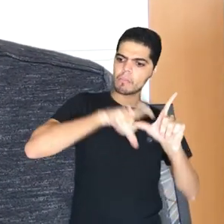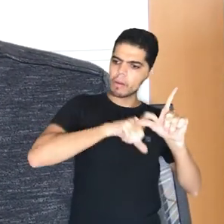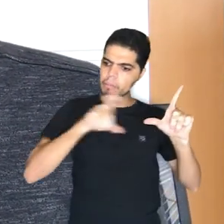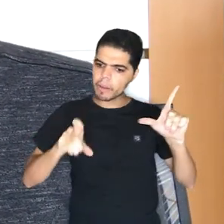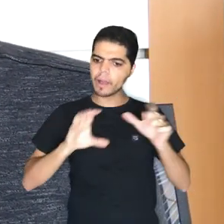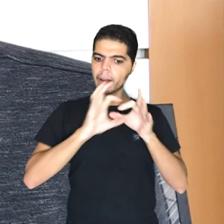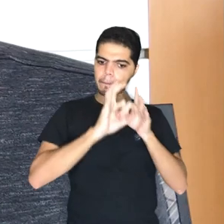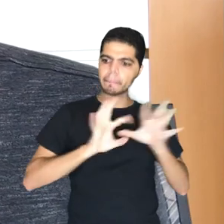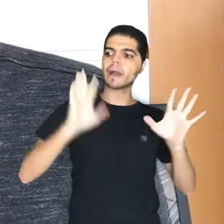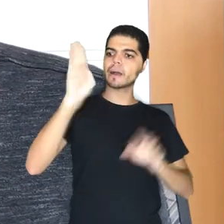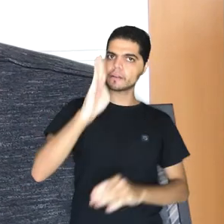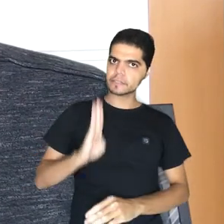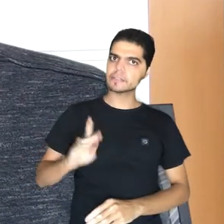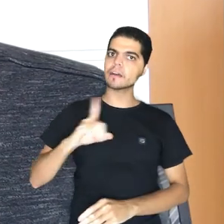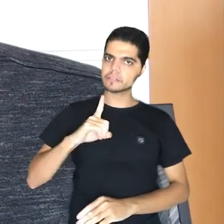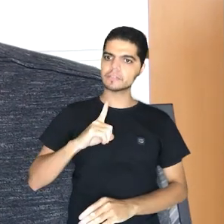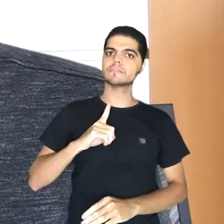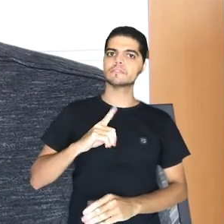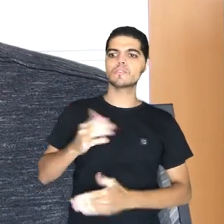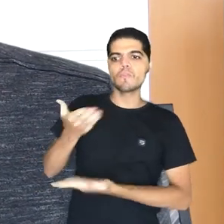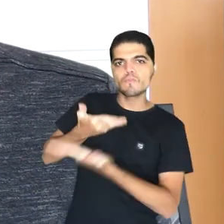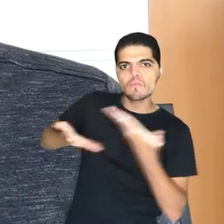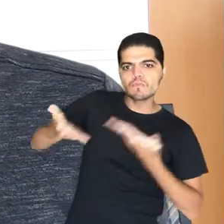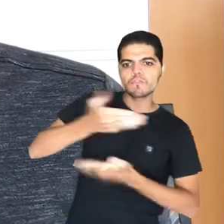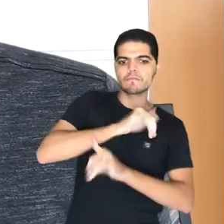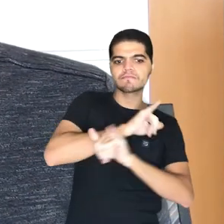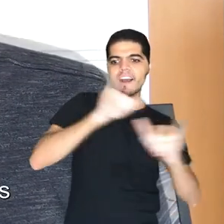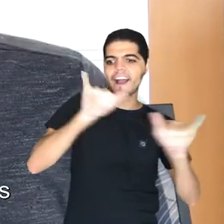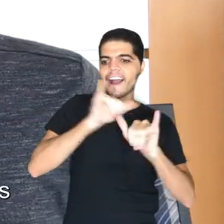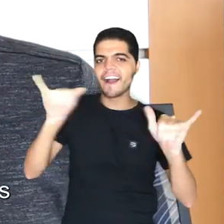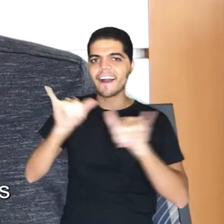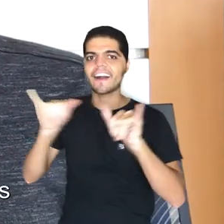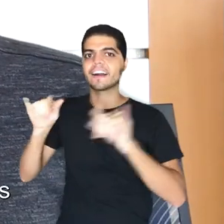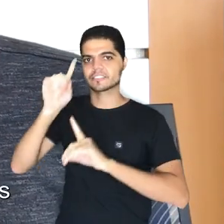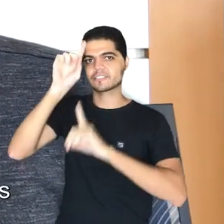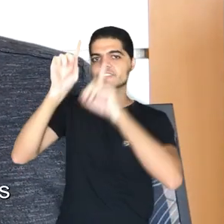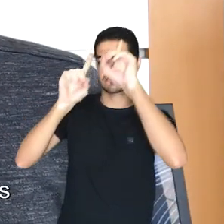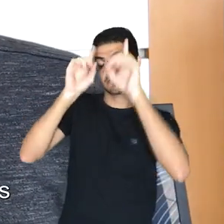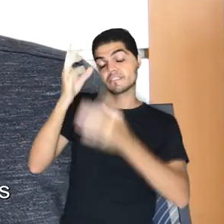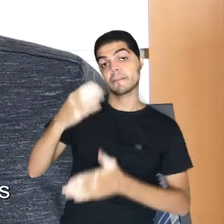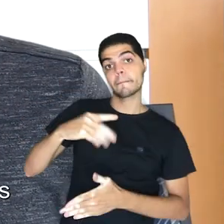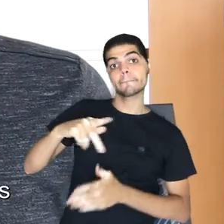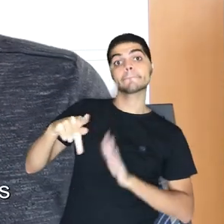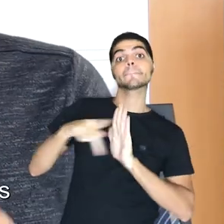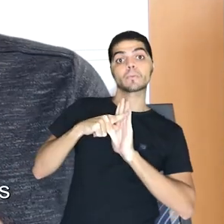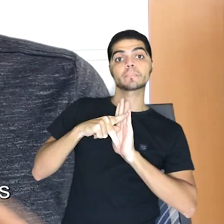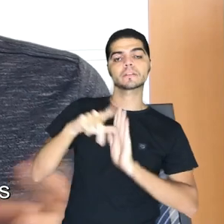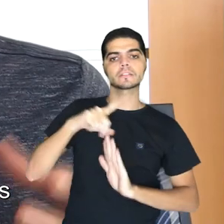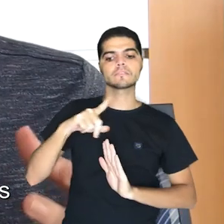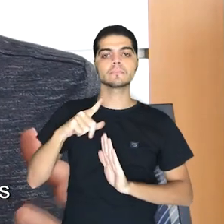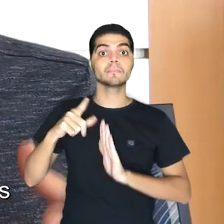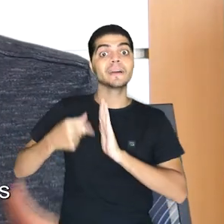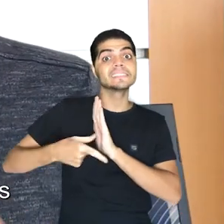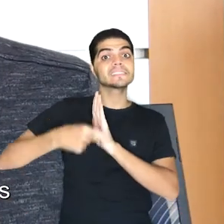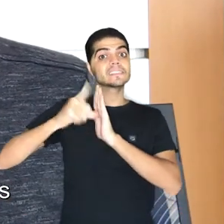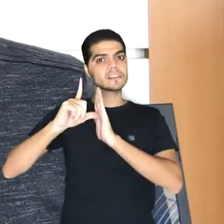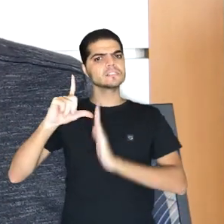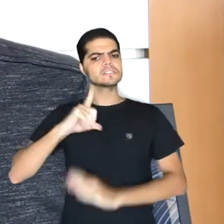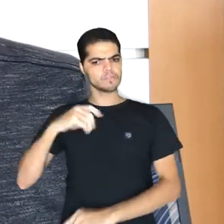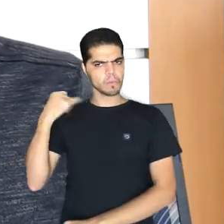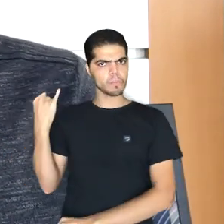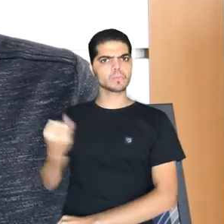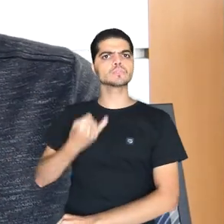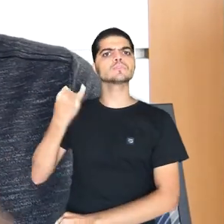independência e trabalhou na sua rede de contatos para espalhar essa ideia. Antes e durante o processo da independência, também foram muito